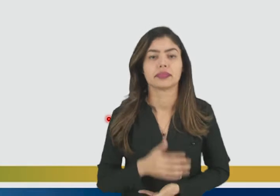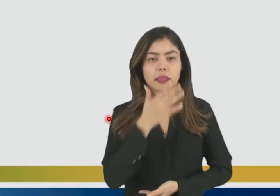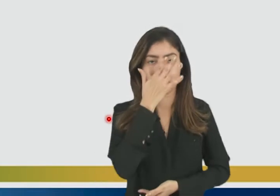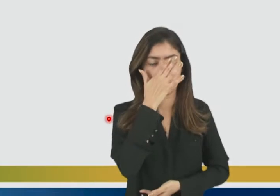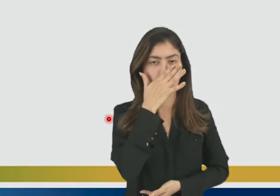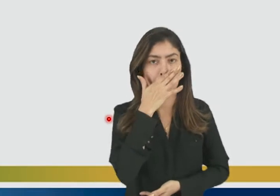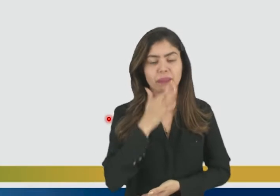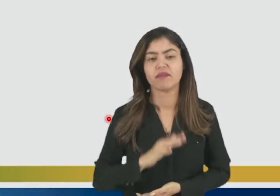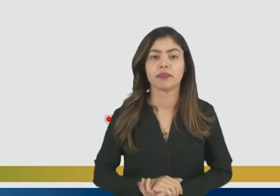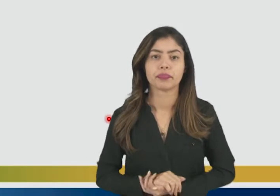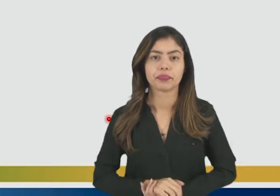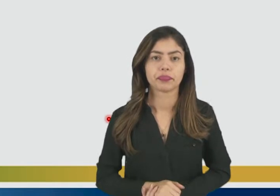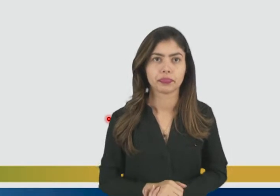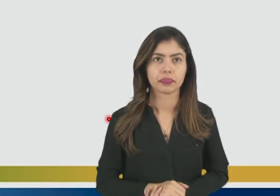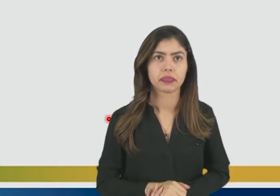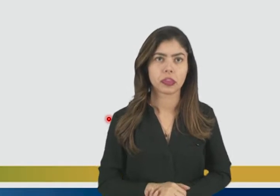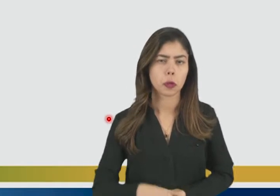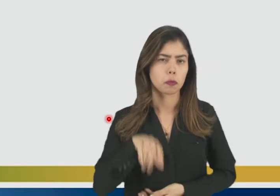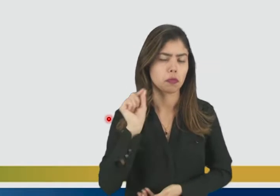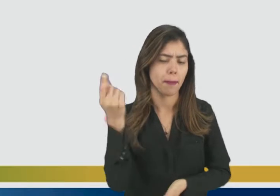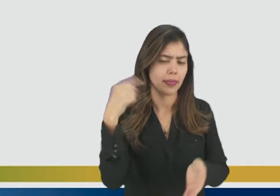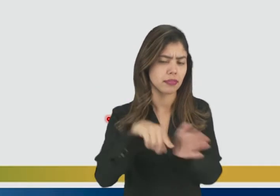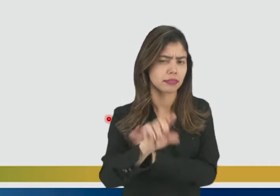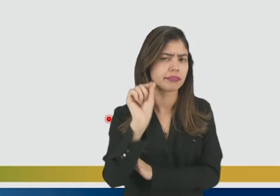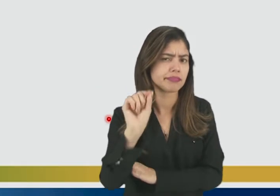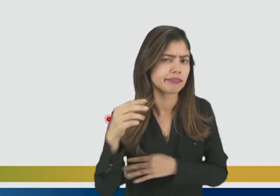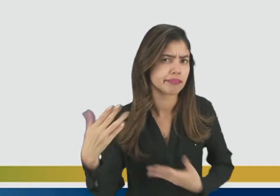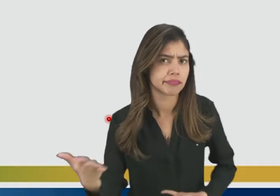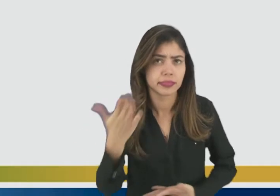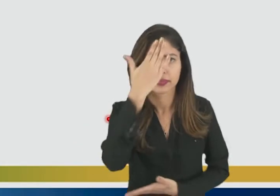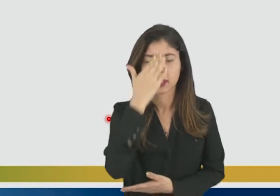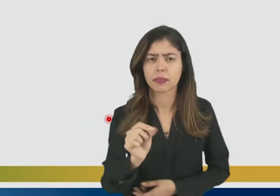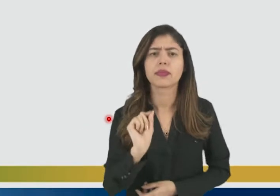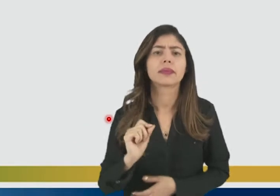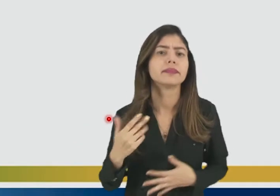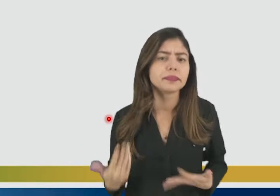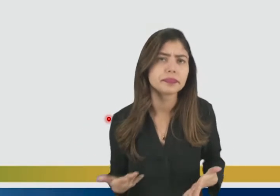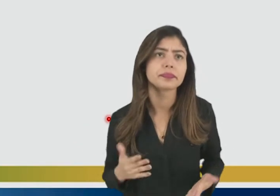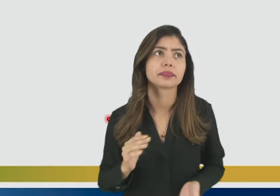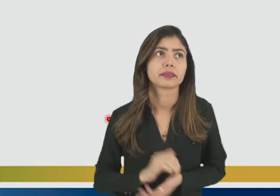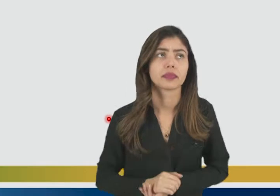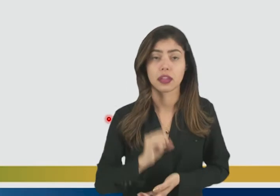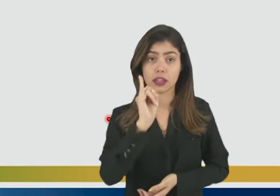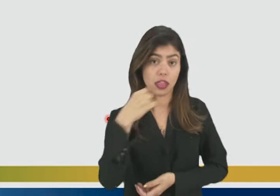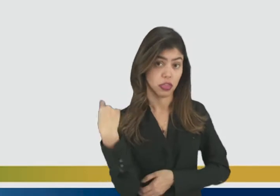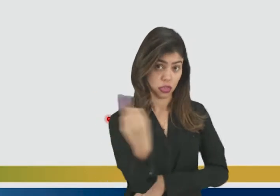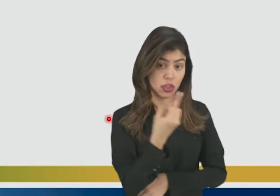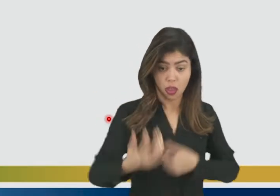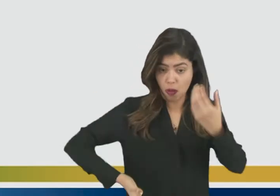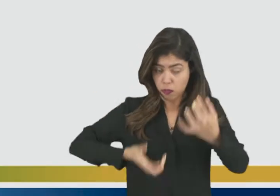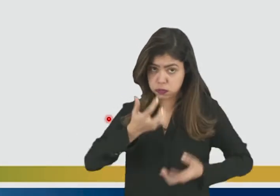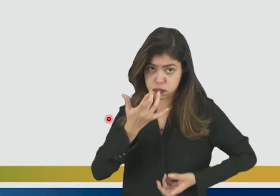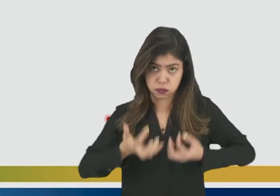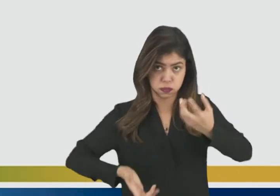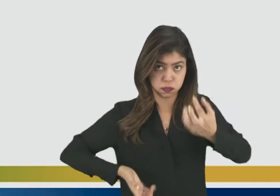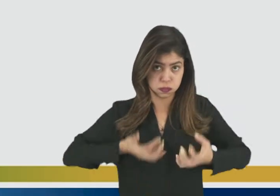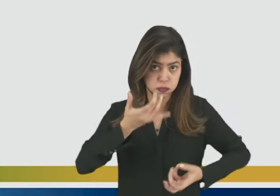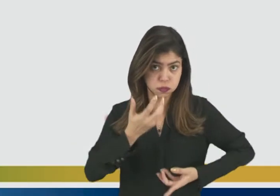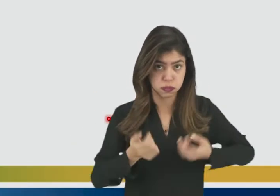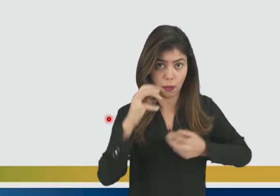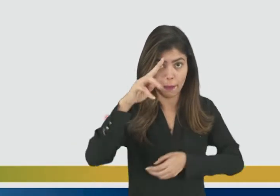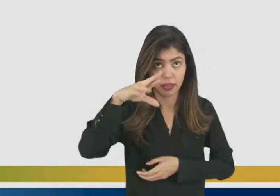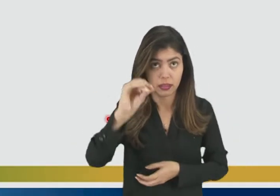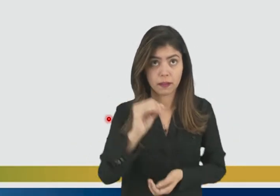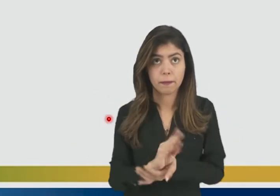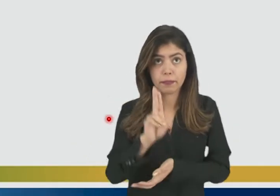entender o que a questão quer saber. A questão quer saber da gente o seguinte: se nós queimarmos